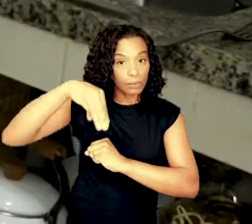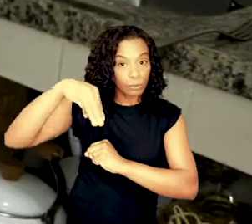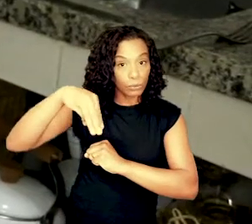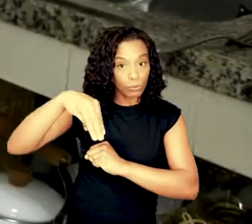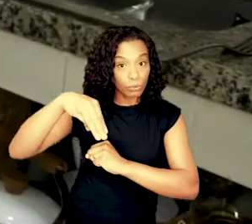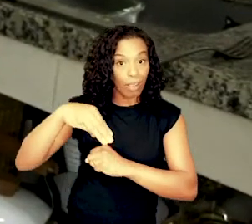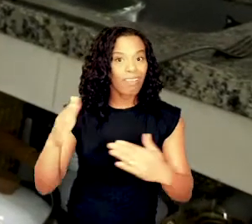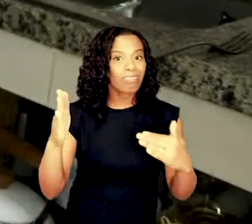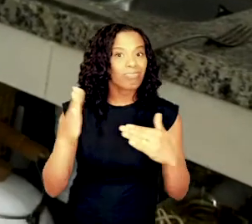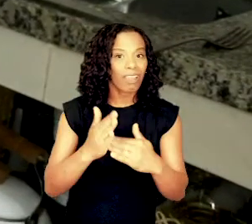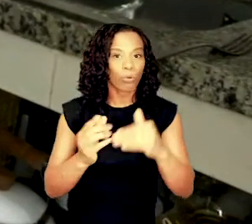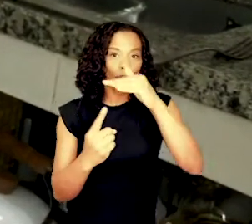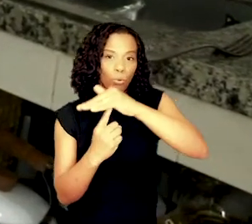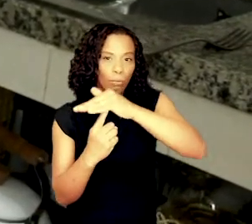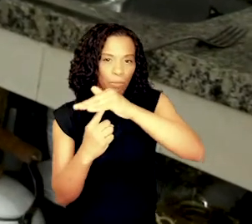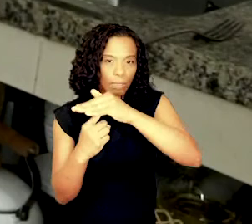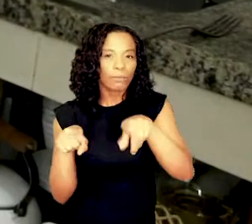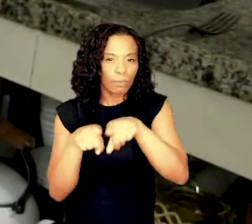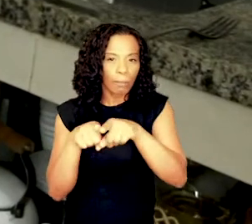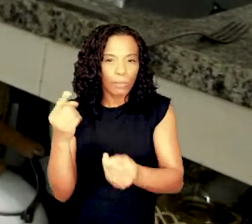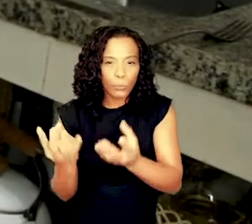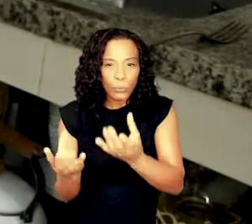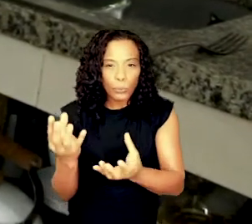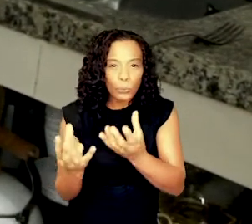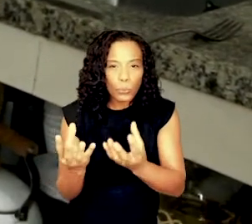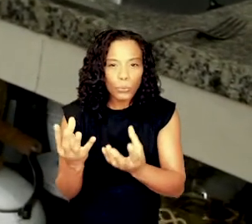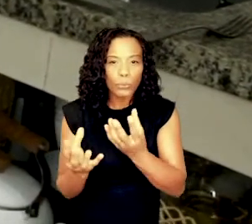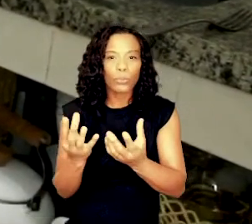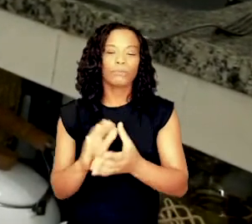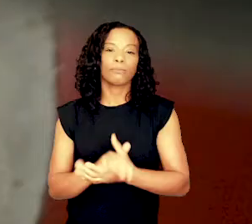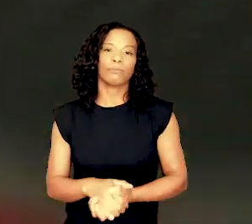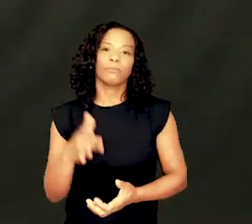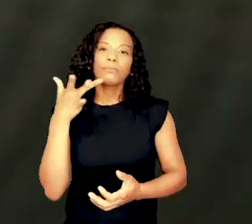Vamos esperar 10 minutinhos até o nosso cogumelo ficar bem dourado.